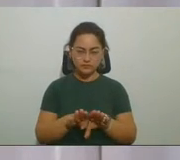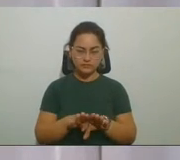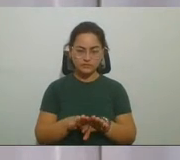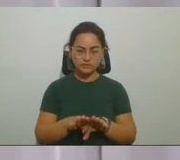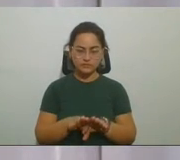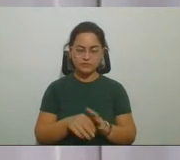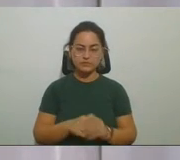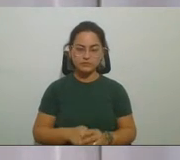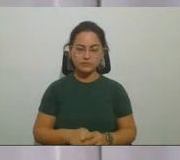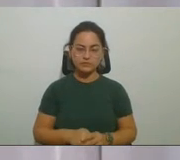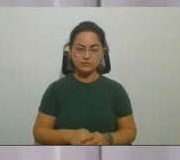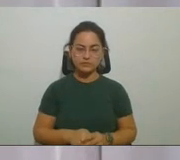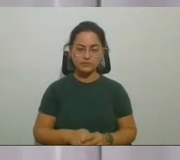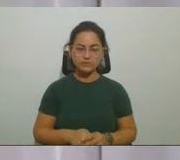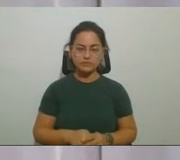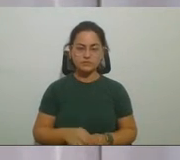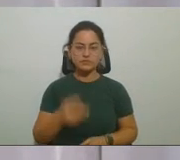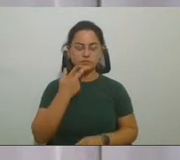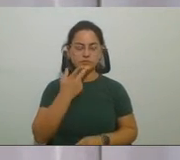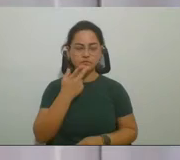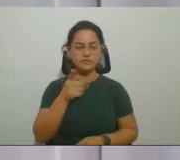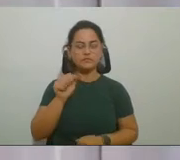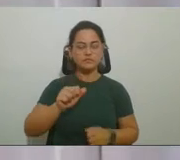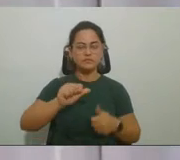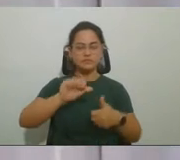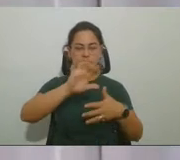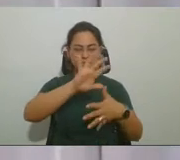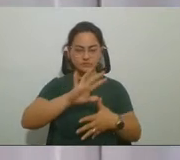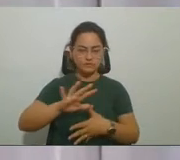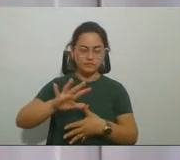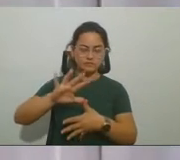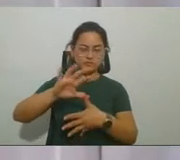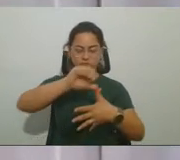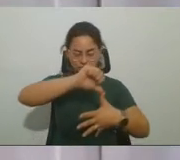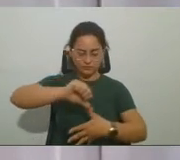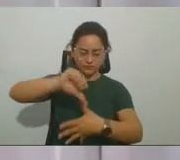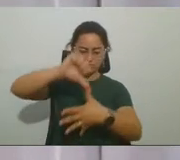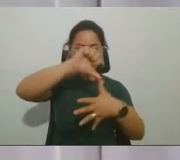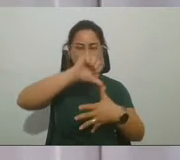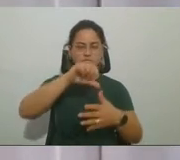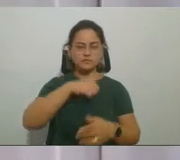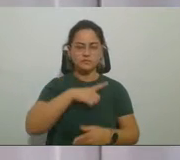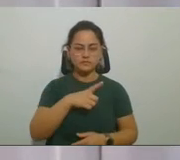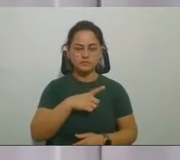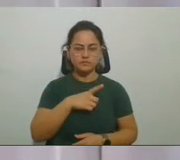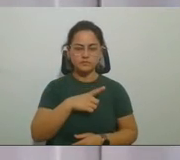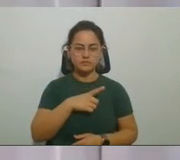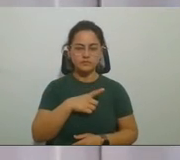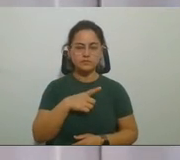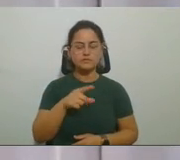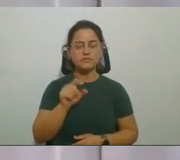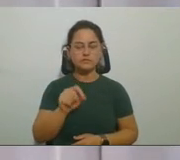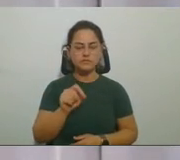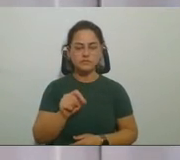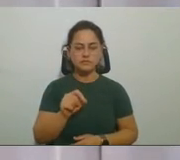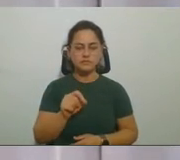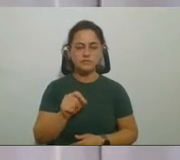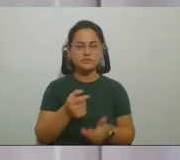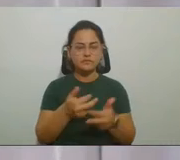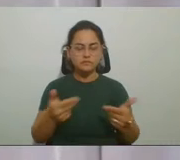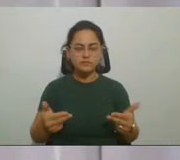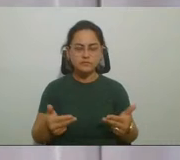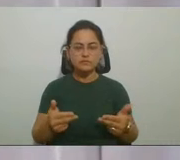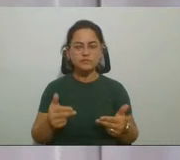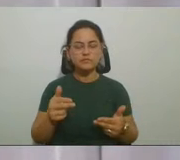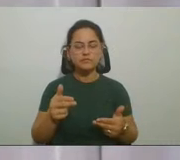Na América Latina, especificamente, tem sido a publicação bibliográfica que tem dado lugar a